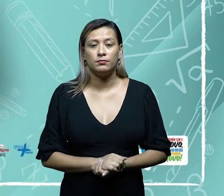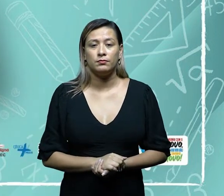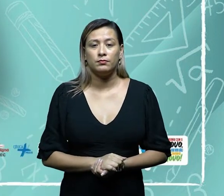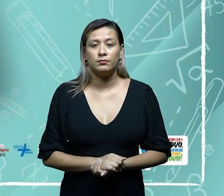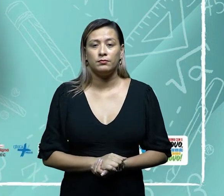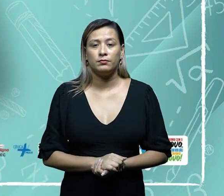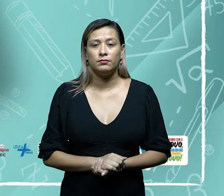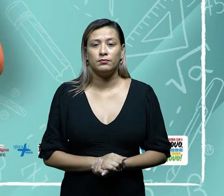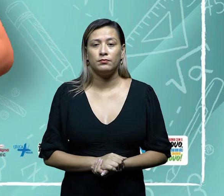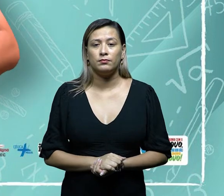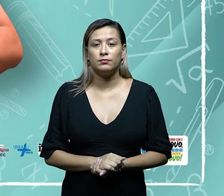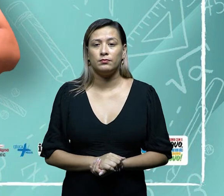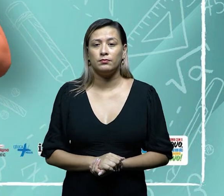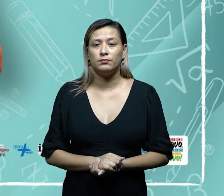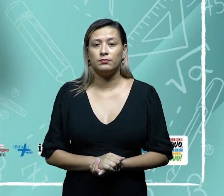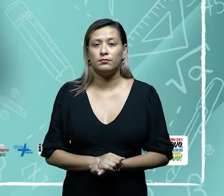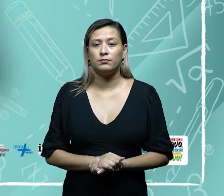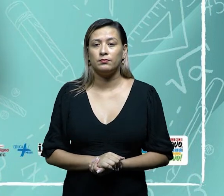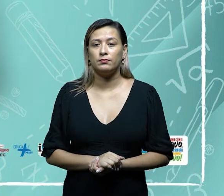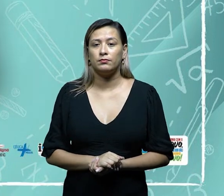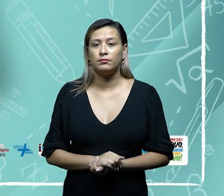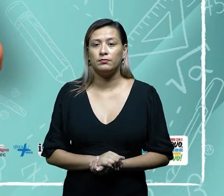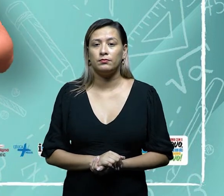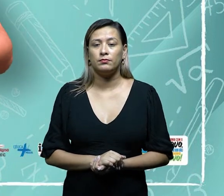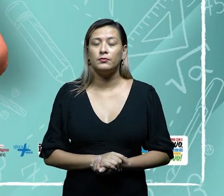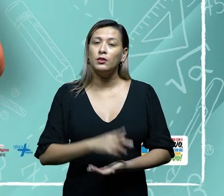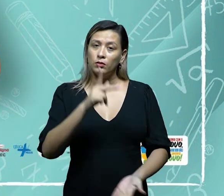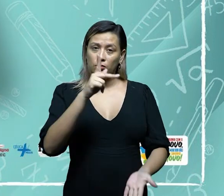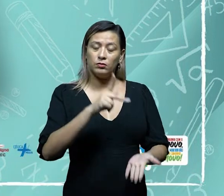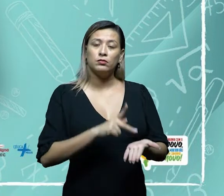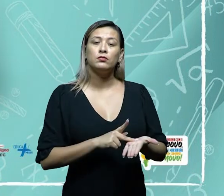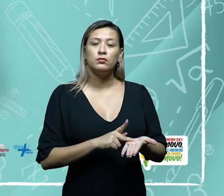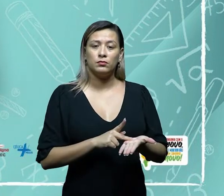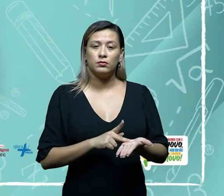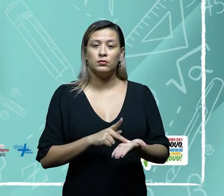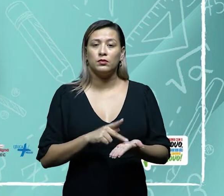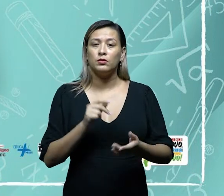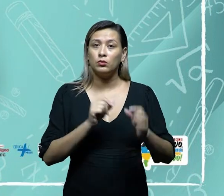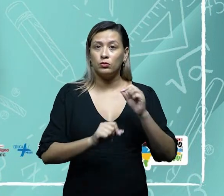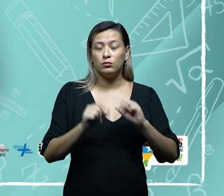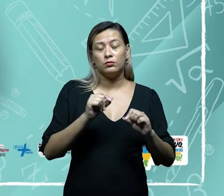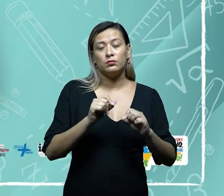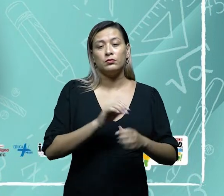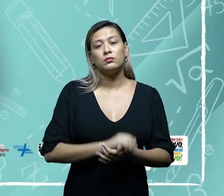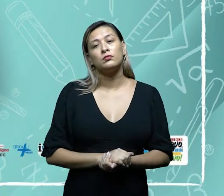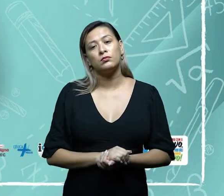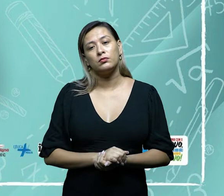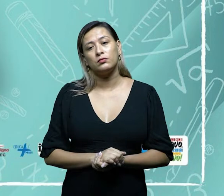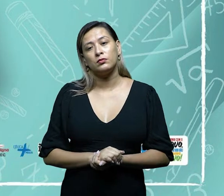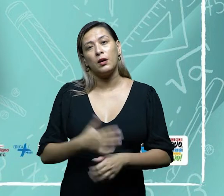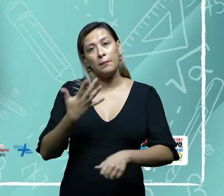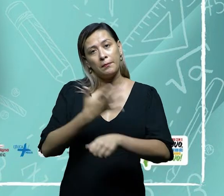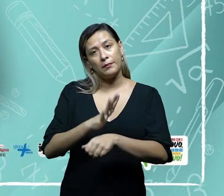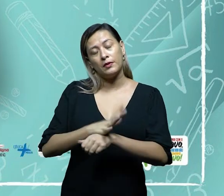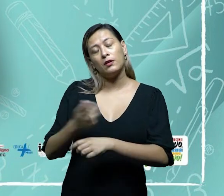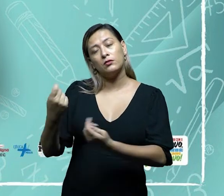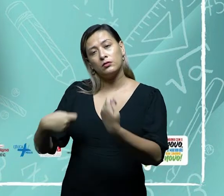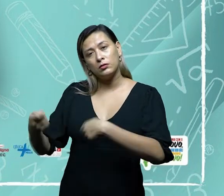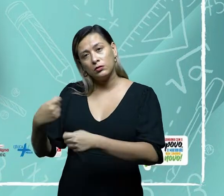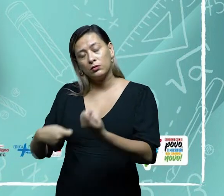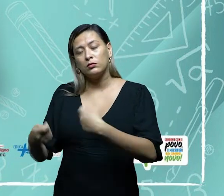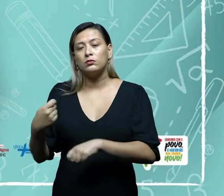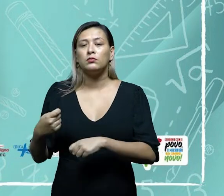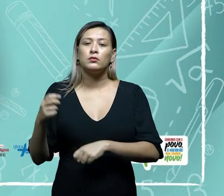entretanto, que eu posso, de fato, realizar atividades econômicas em decorrência,